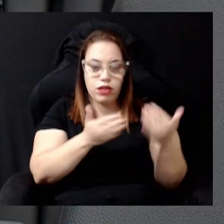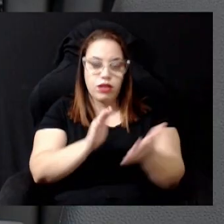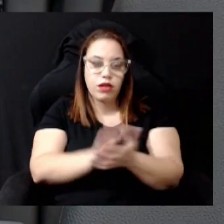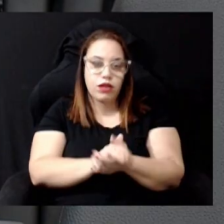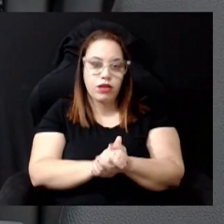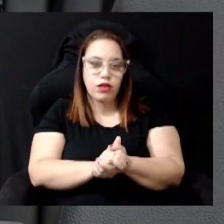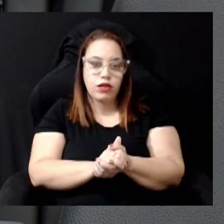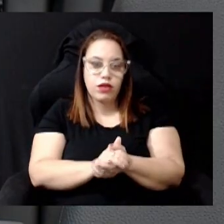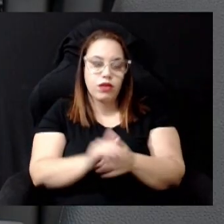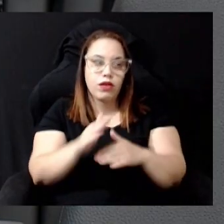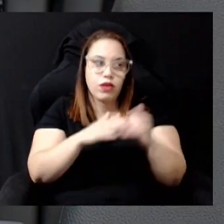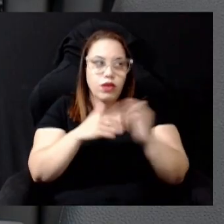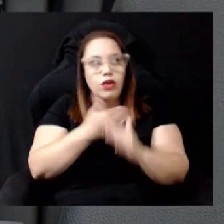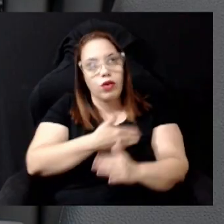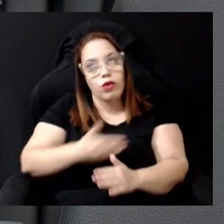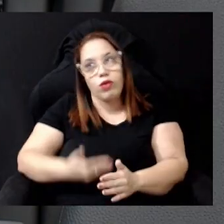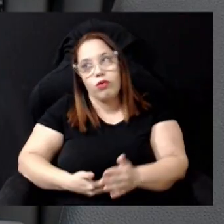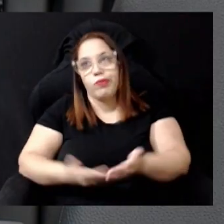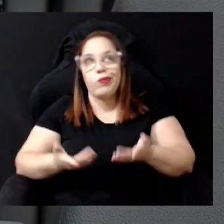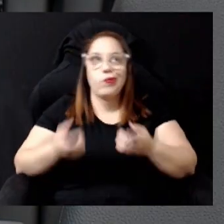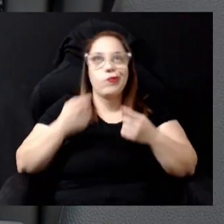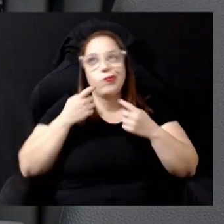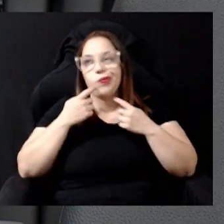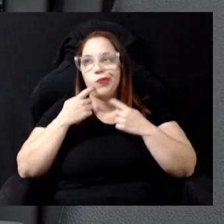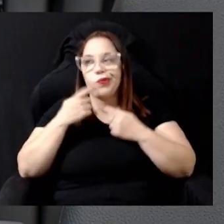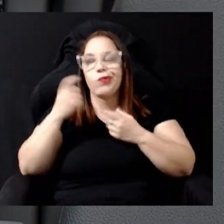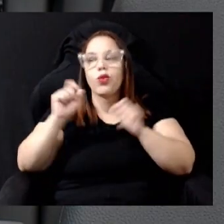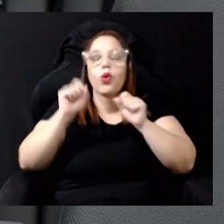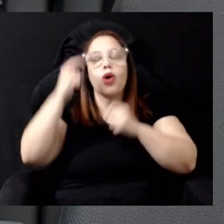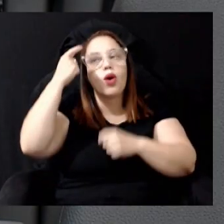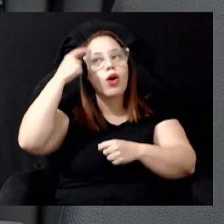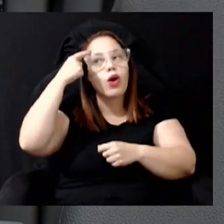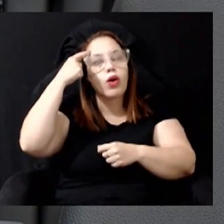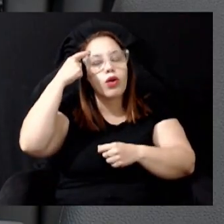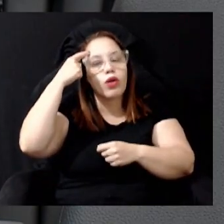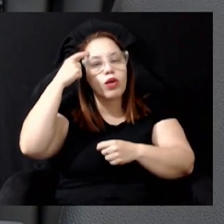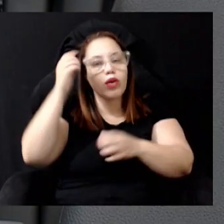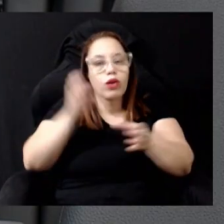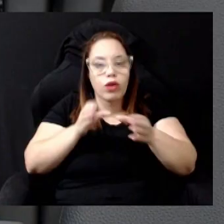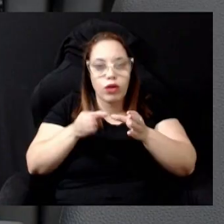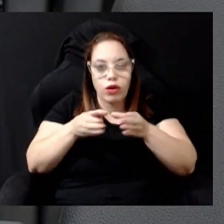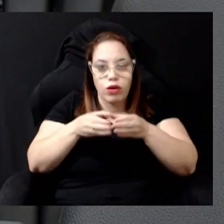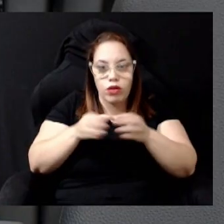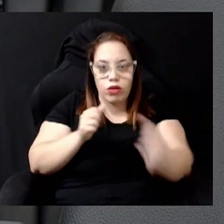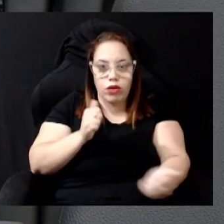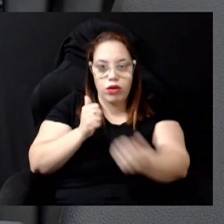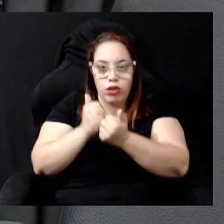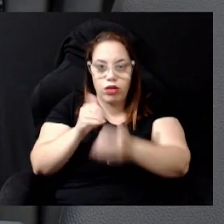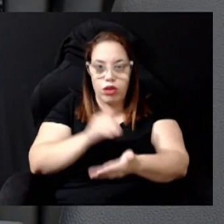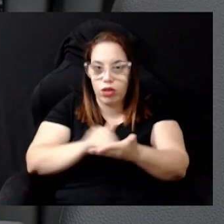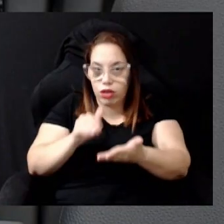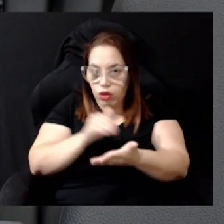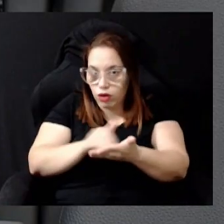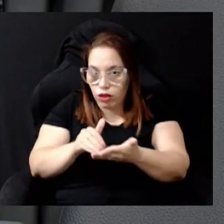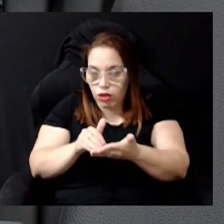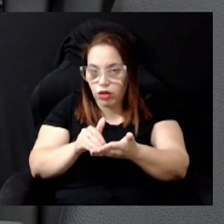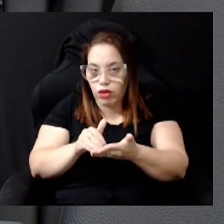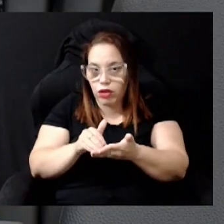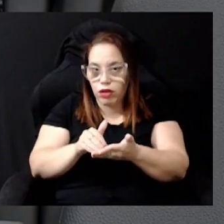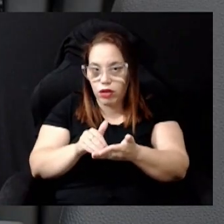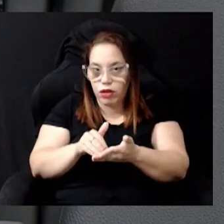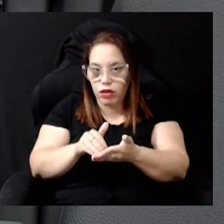entende? Então, qual é a ideia? É que tem esse grupo organizado em parceria com as secretarias e com a possibilidade